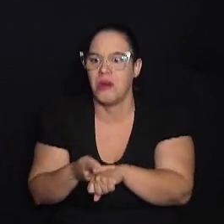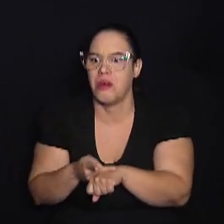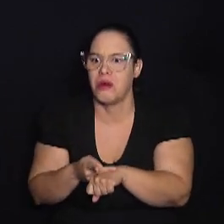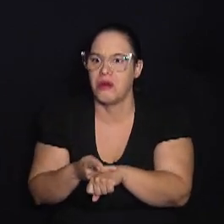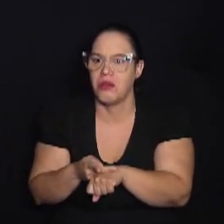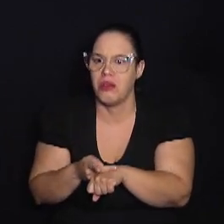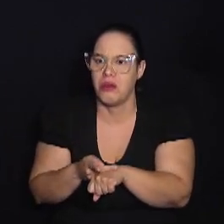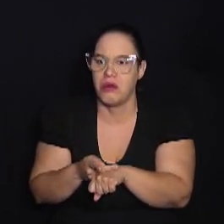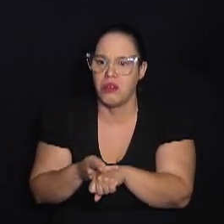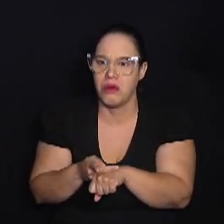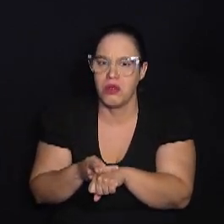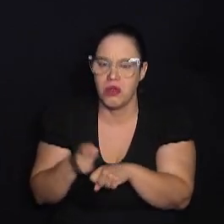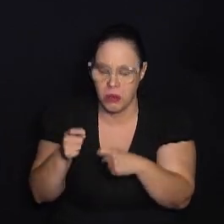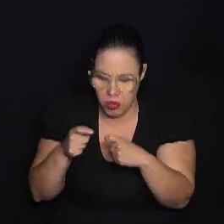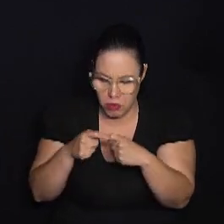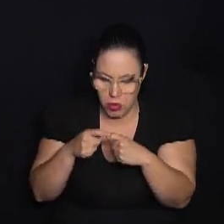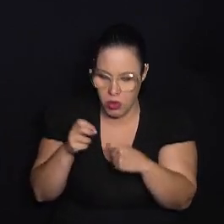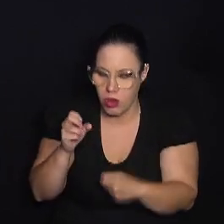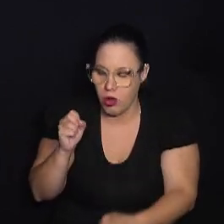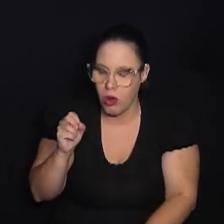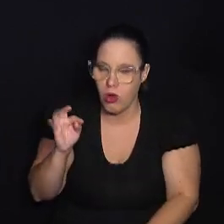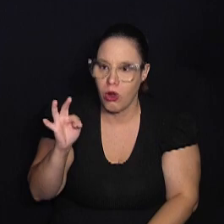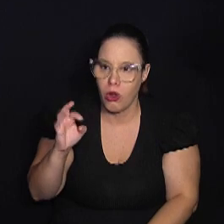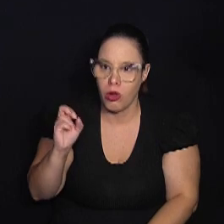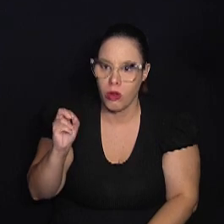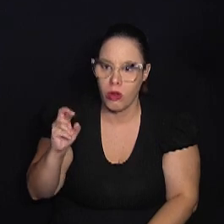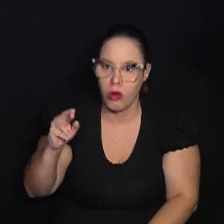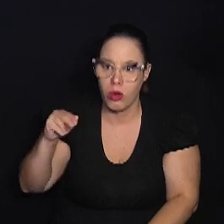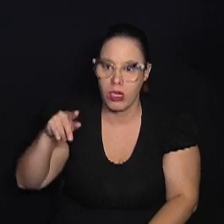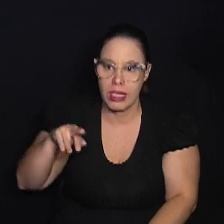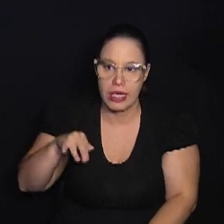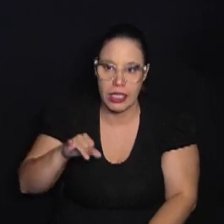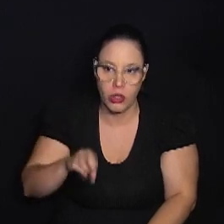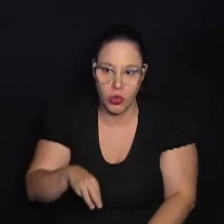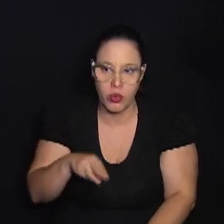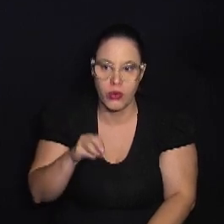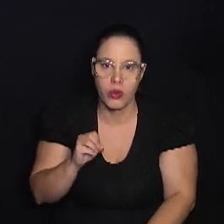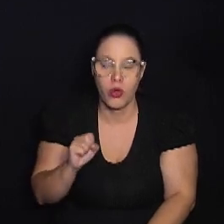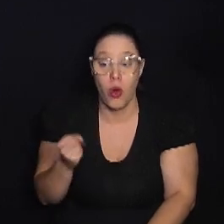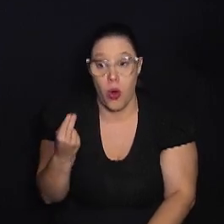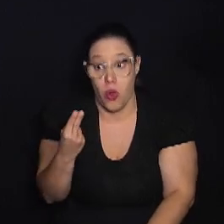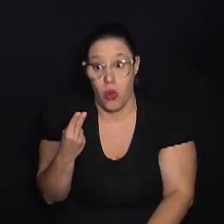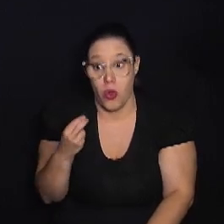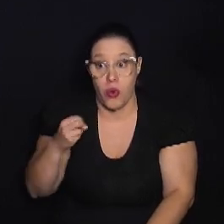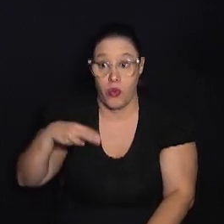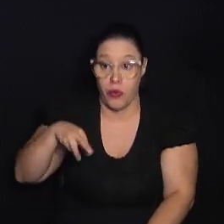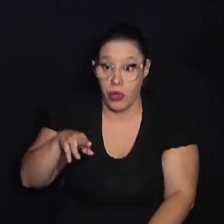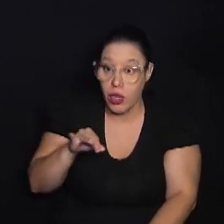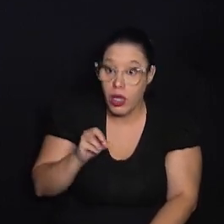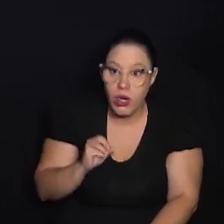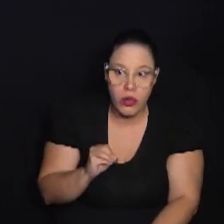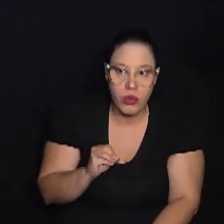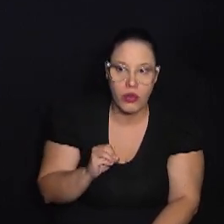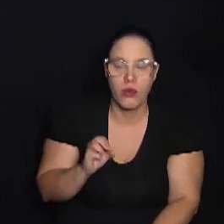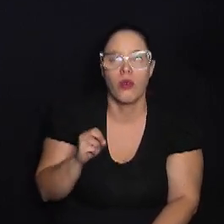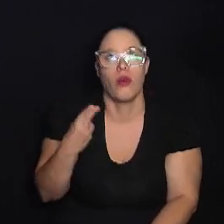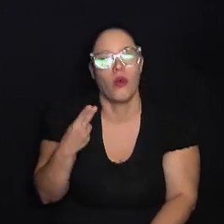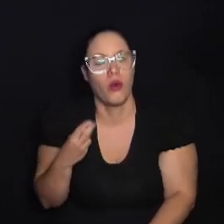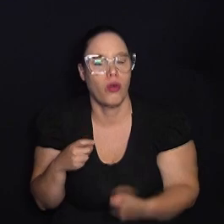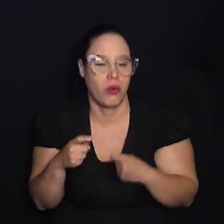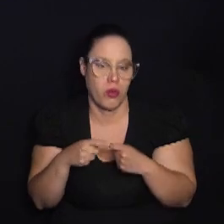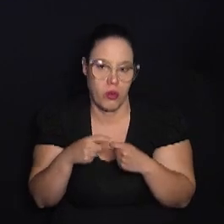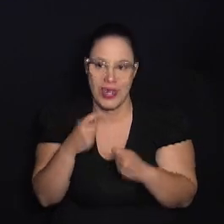otorrino. Se for uma lesão de boca, o próprio dentista para poder ver e fazer esse diagnóstico